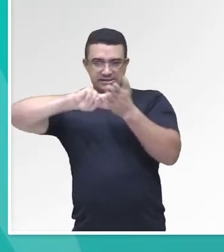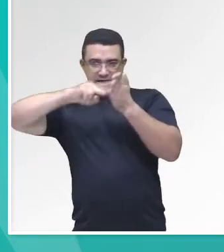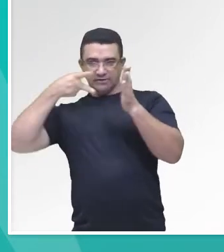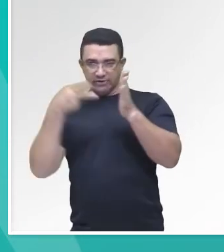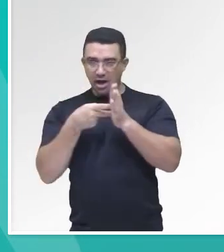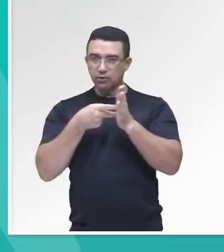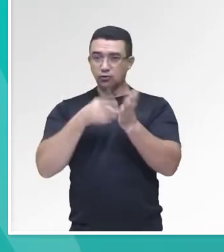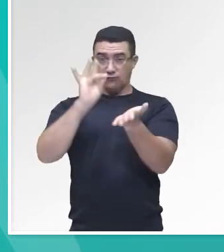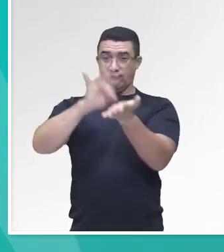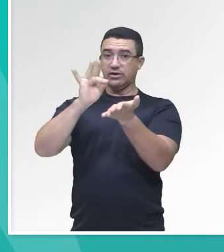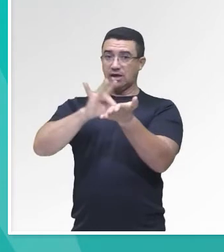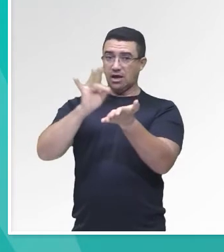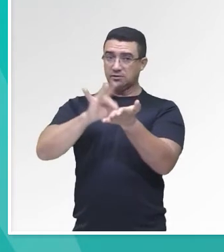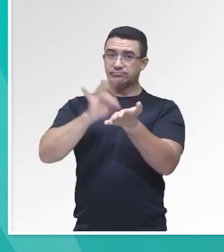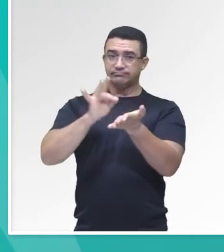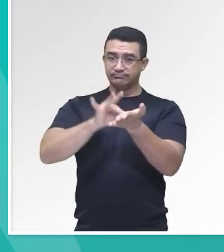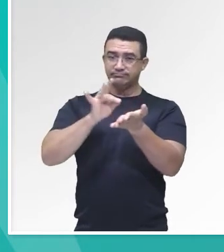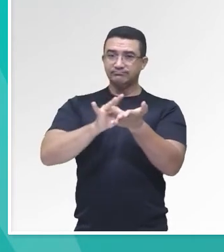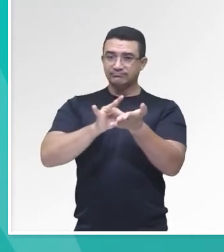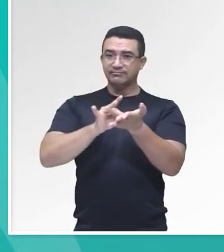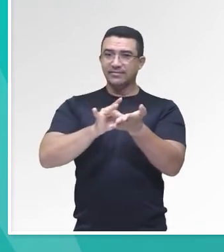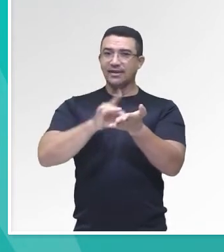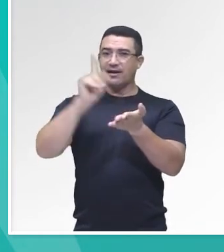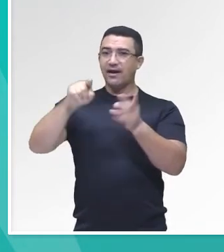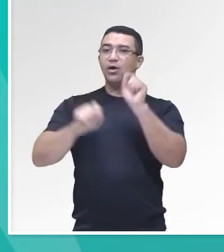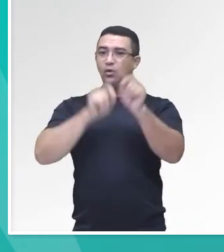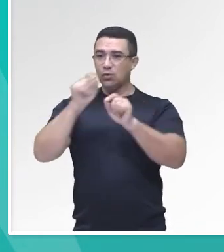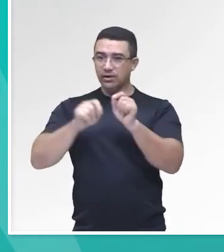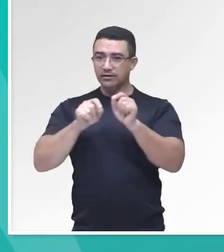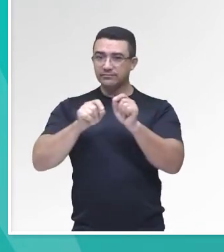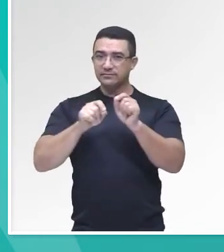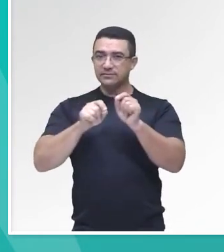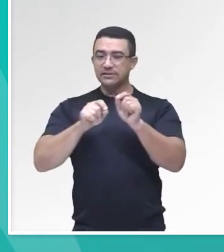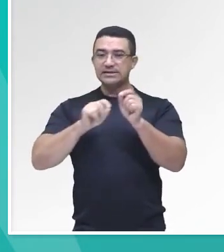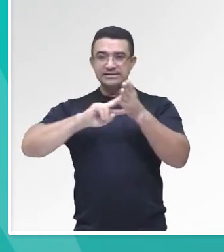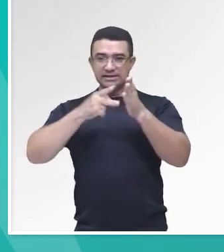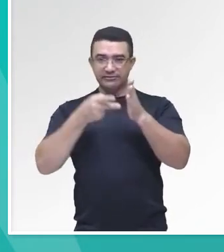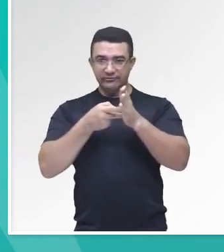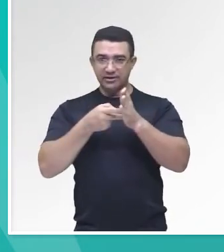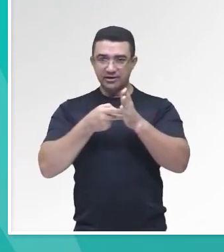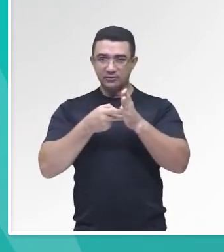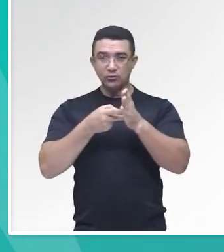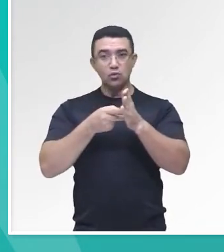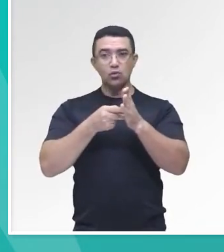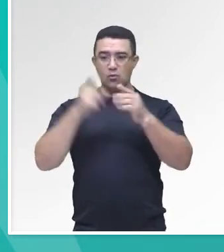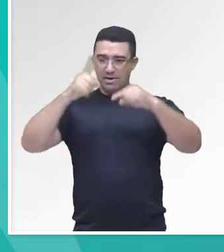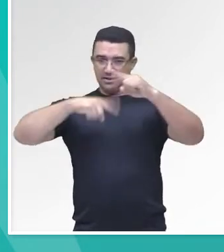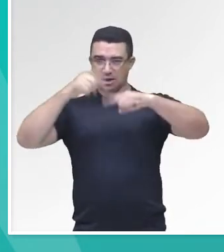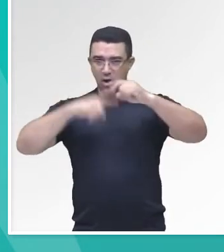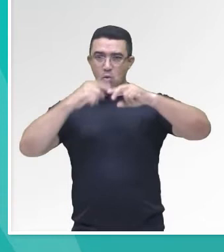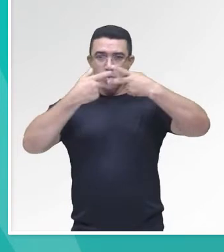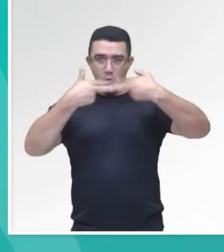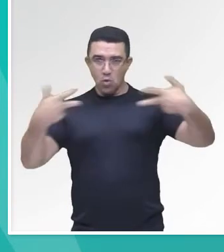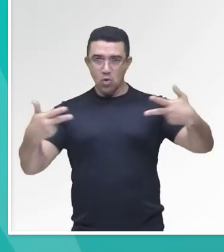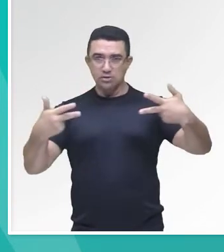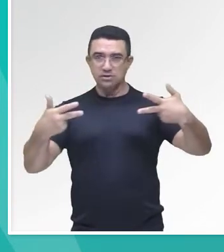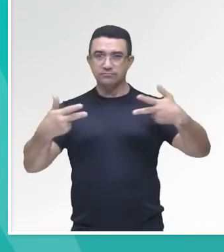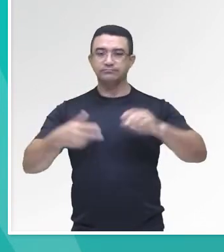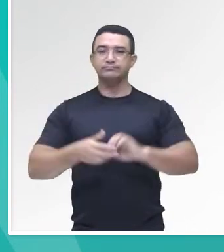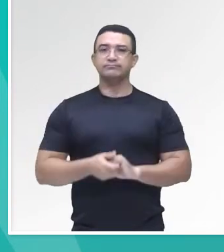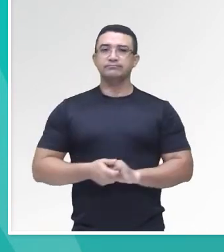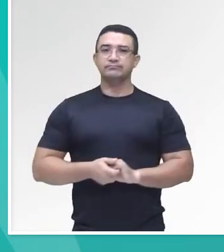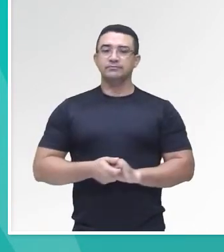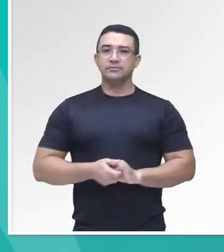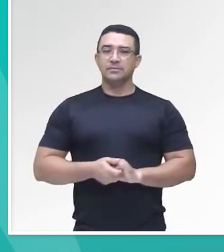o ouro, o relógio de ouro, está no seu sentido real do que ele representa, o objeto, a coisa, né? Quando eu